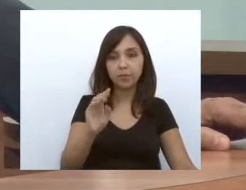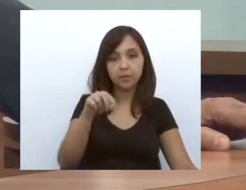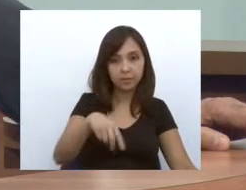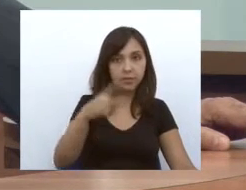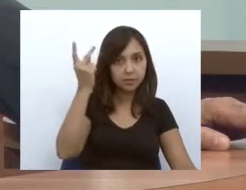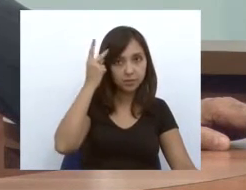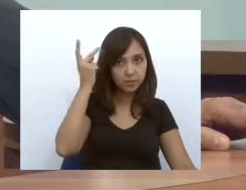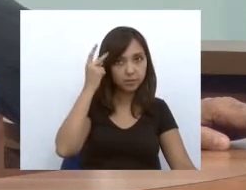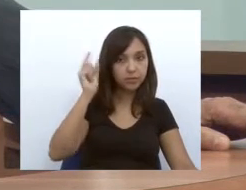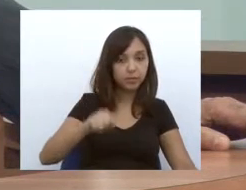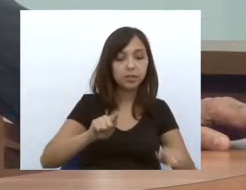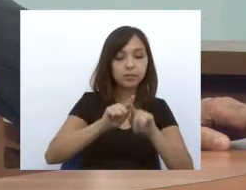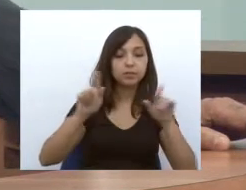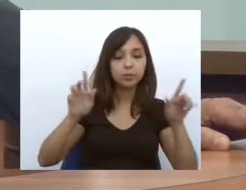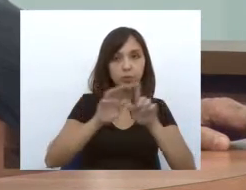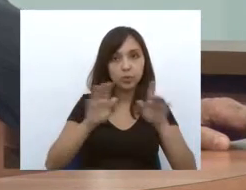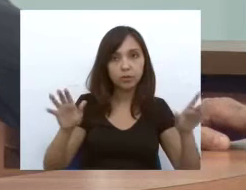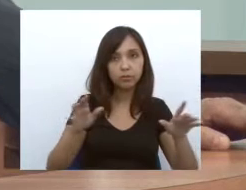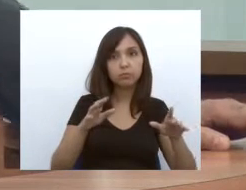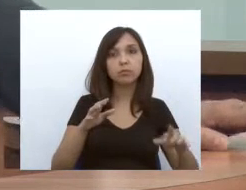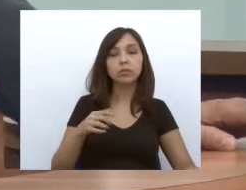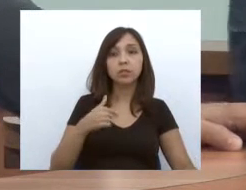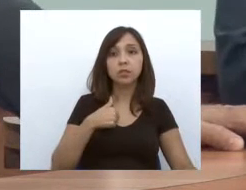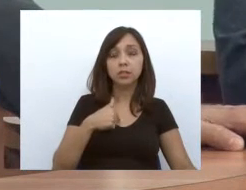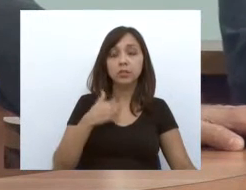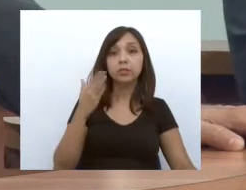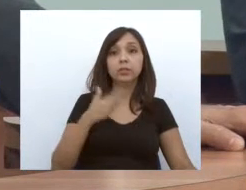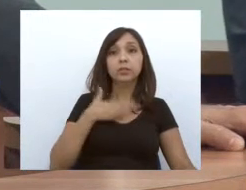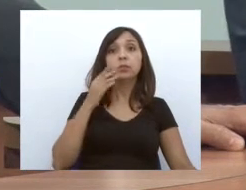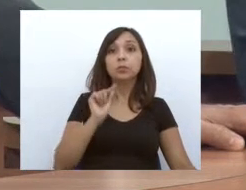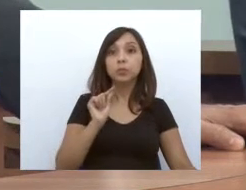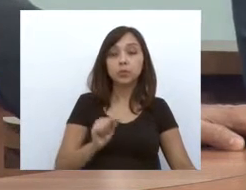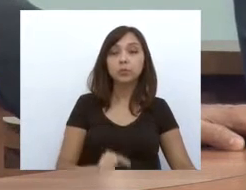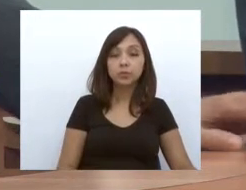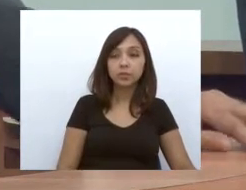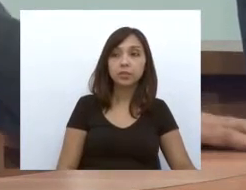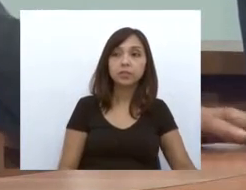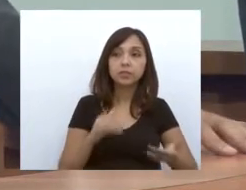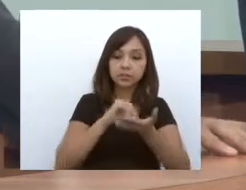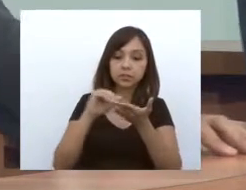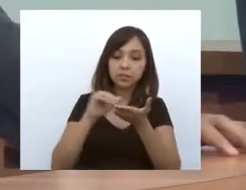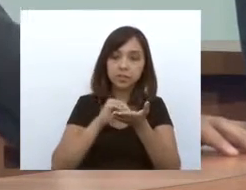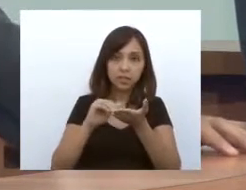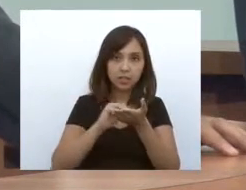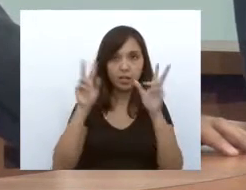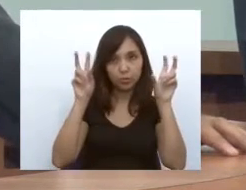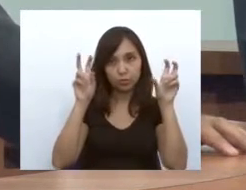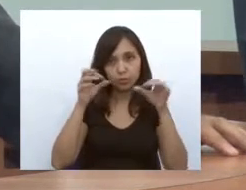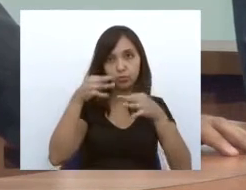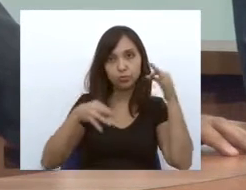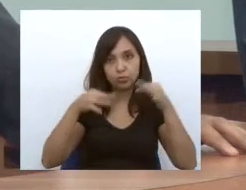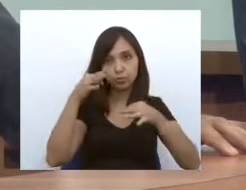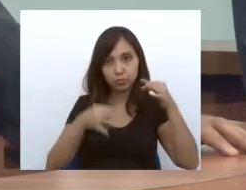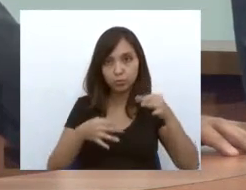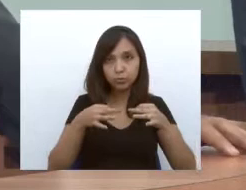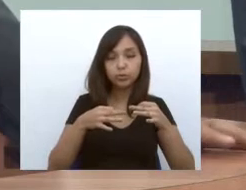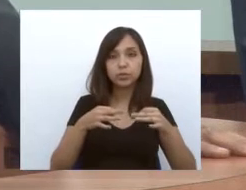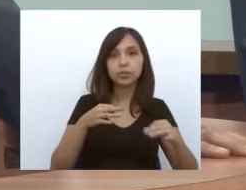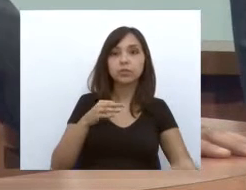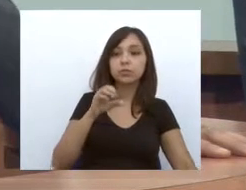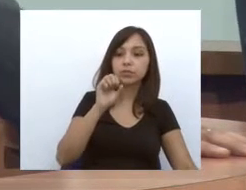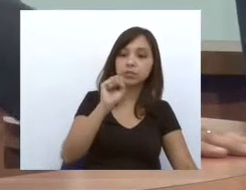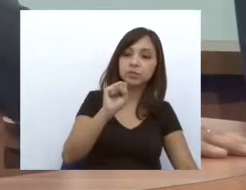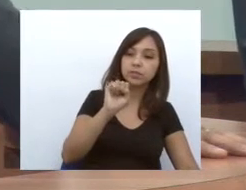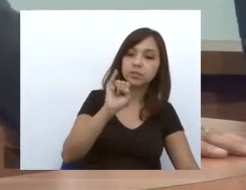Paulo e na cidade de Guarulhos. E muito me espanta, senhor presidente, que o secretário de Assuntos Jurídicos do município, então, senhor